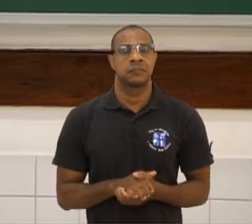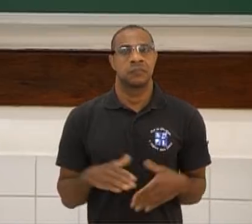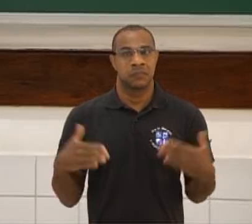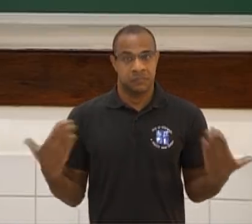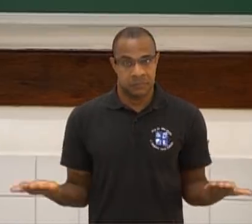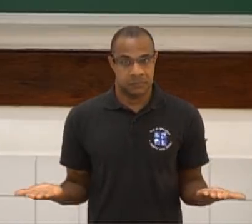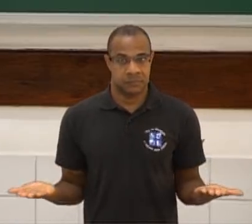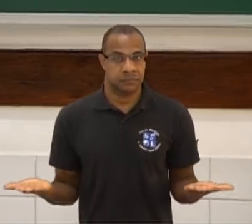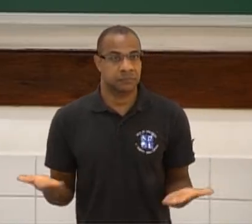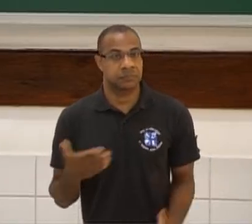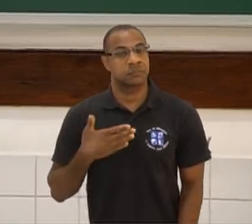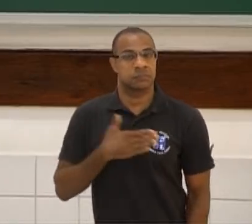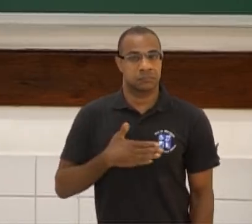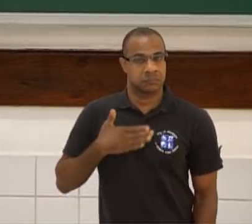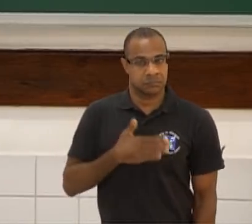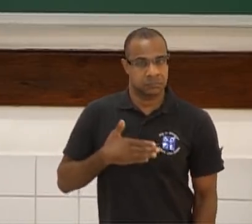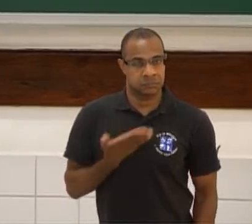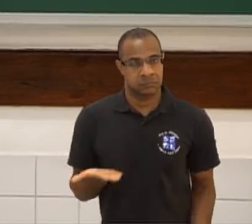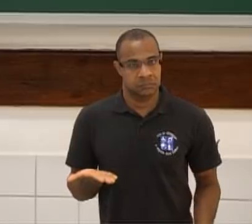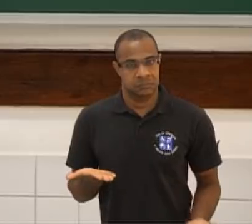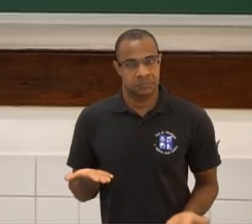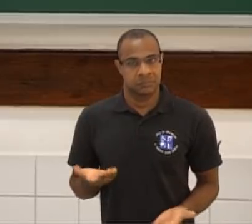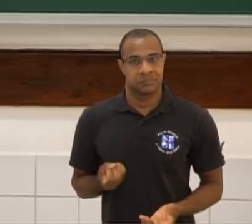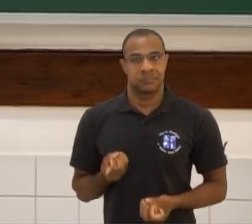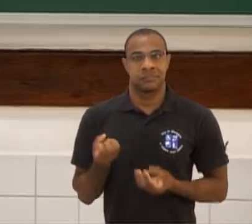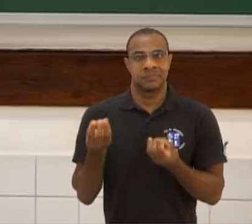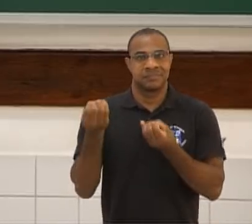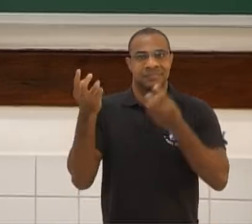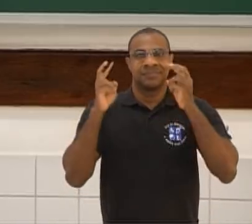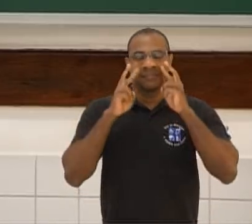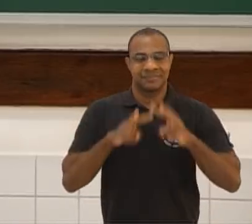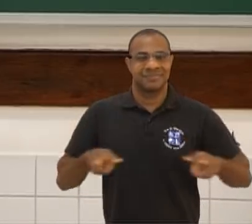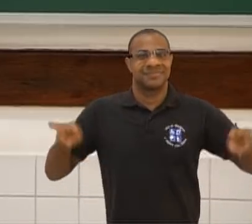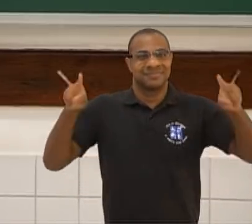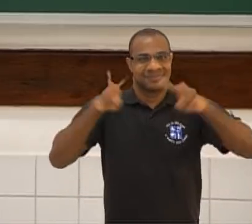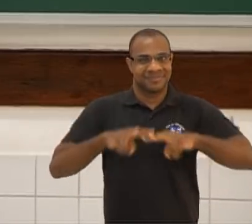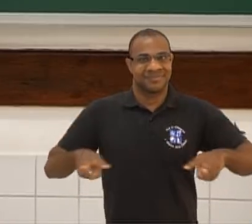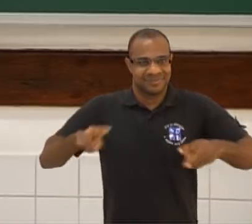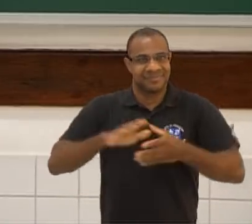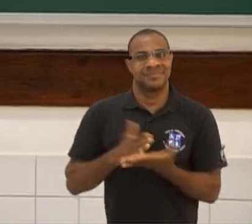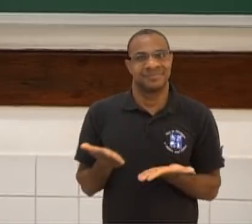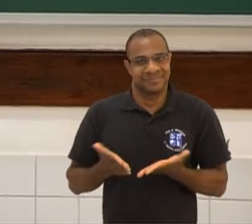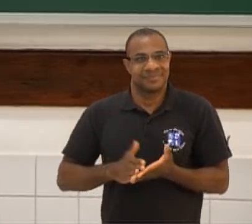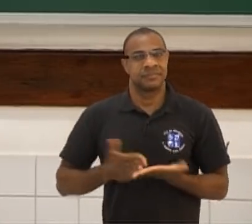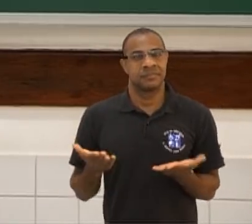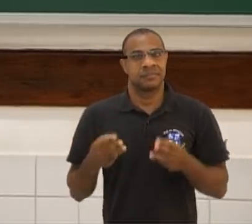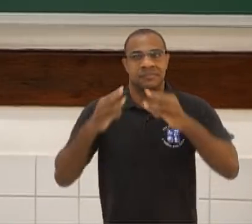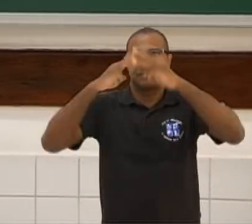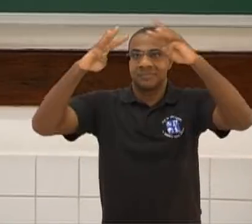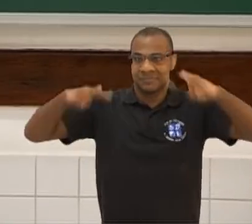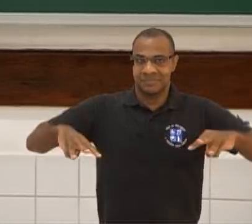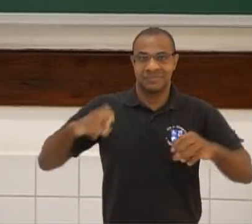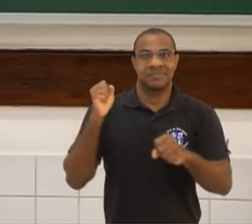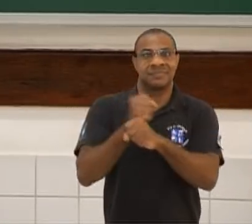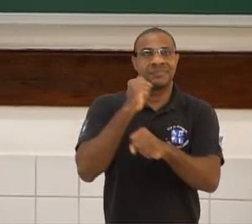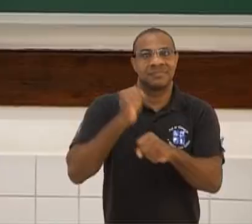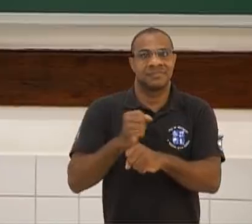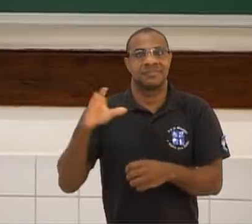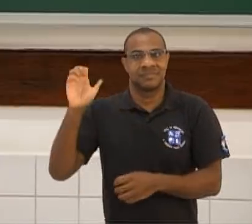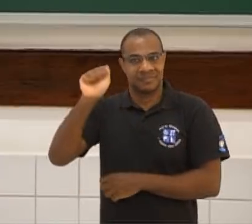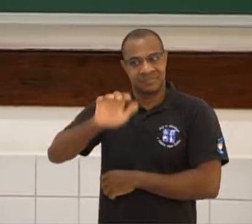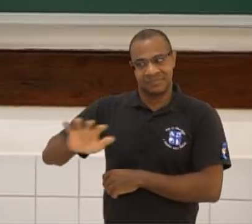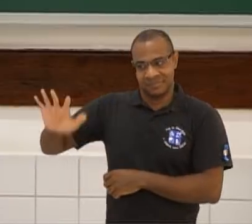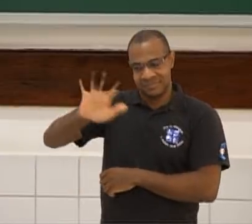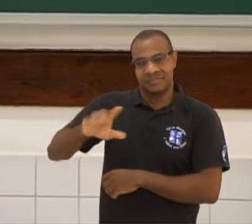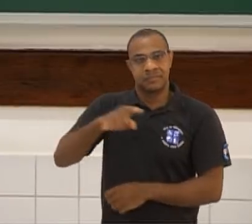Então, pessoal, vocês gostaram do tour virtual pelo Museu Rosa Cruz? Não foi interessante aquelas construções, aquelas imagens lá